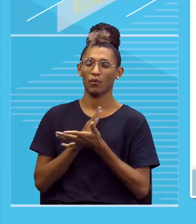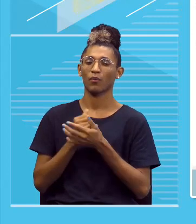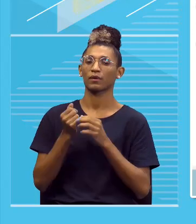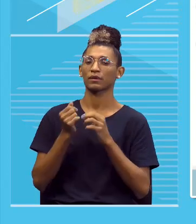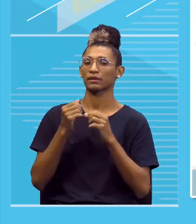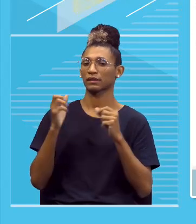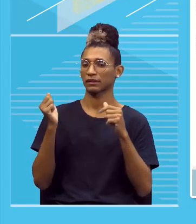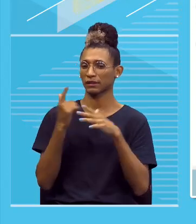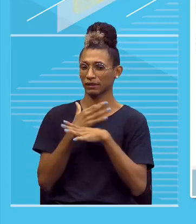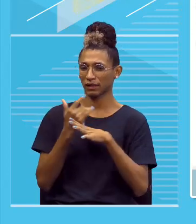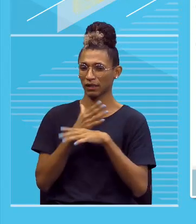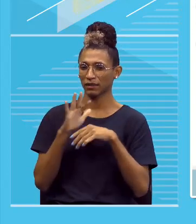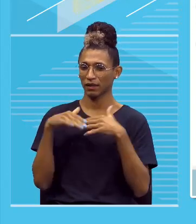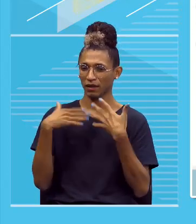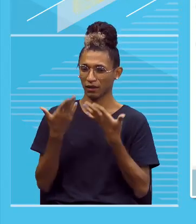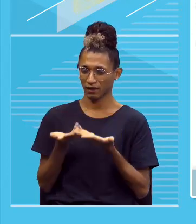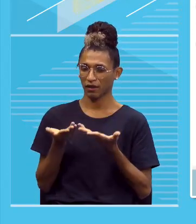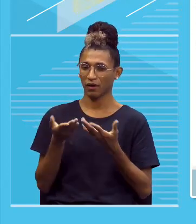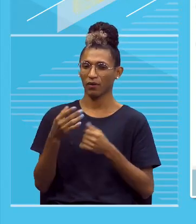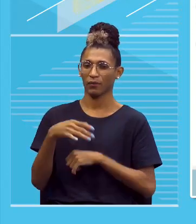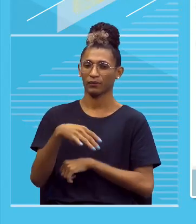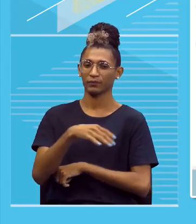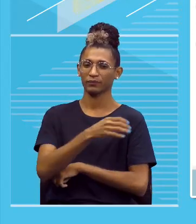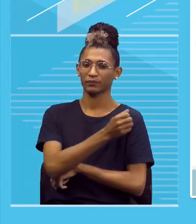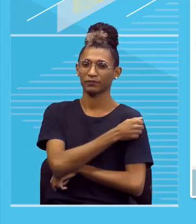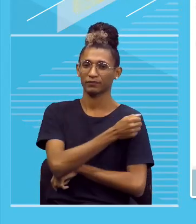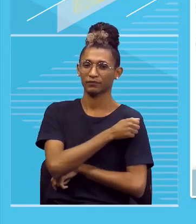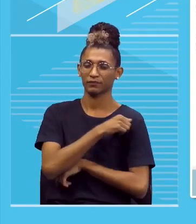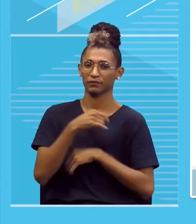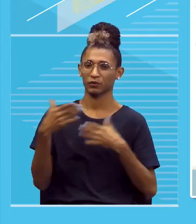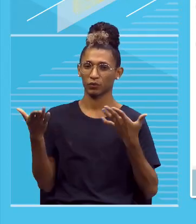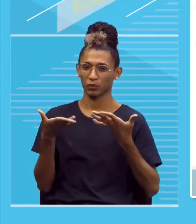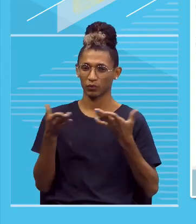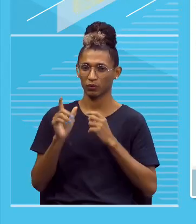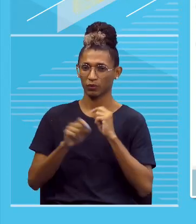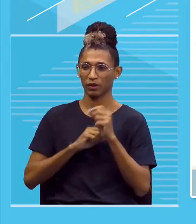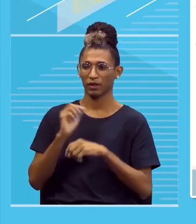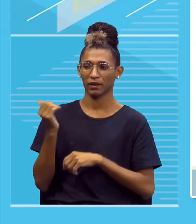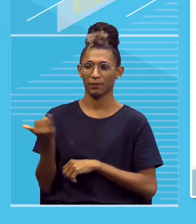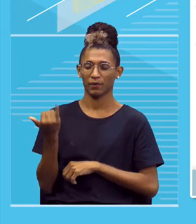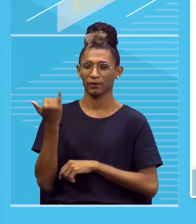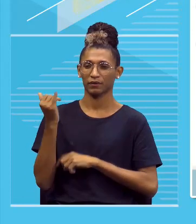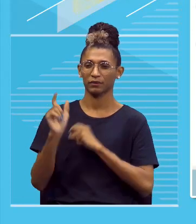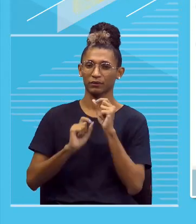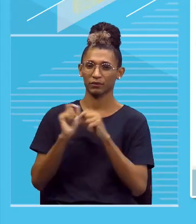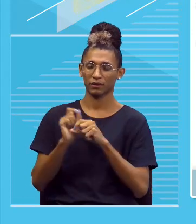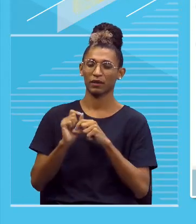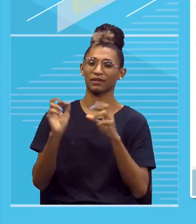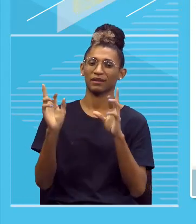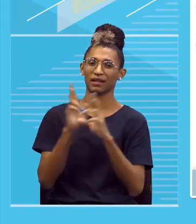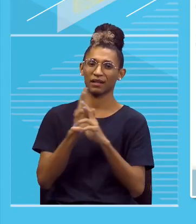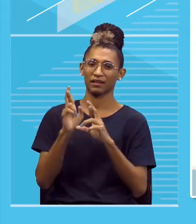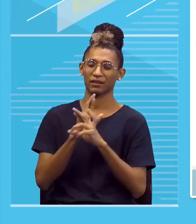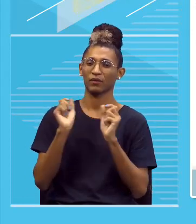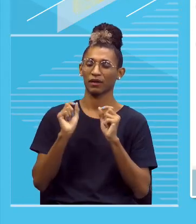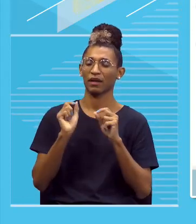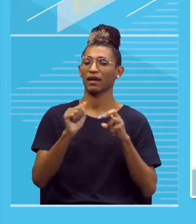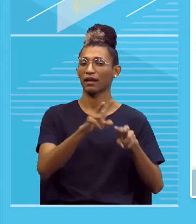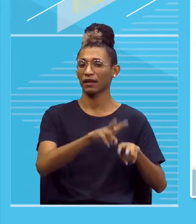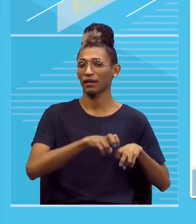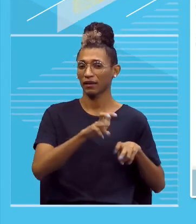turma e hoje uma coisa muito interessante sobre essa relação Campo